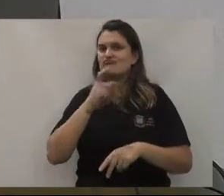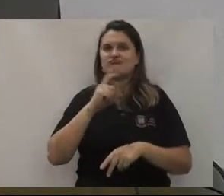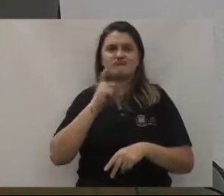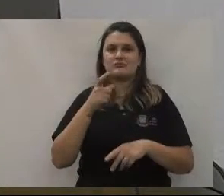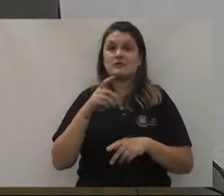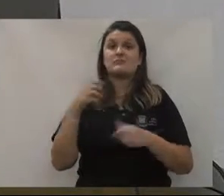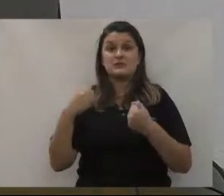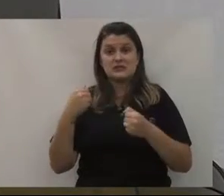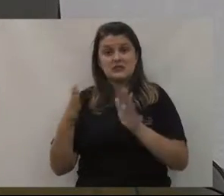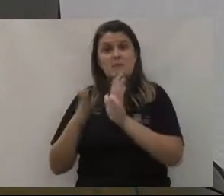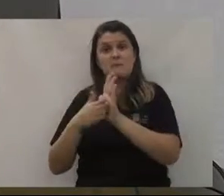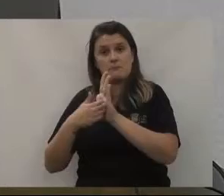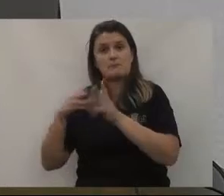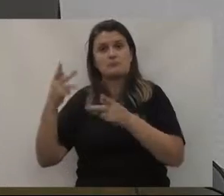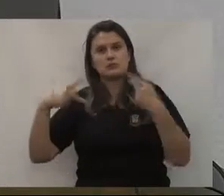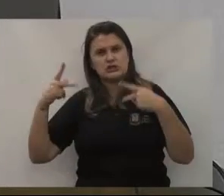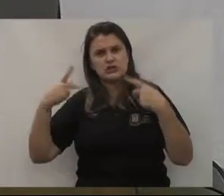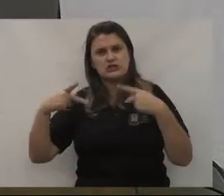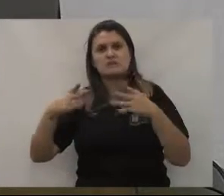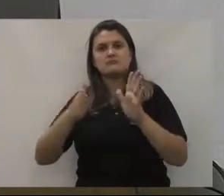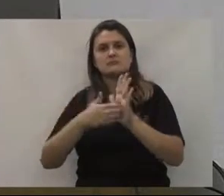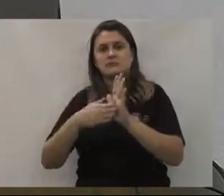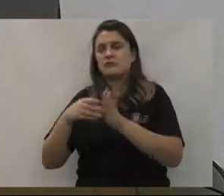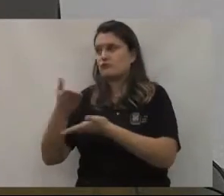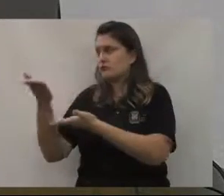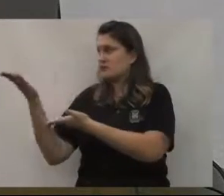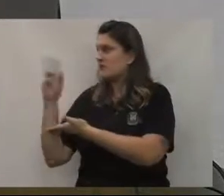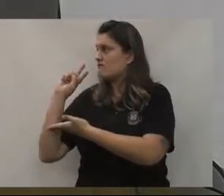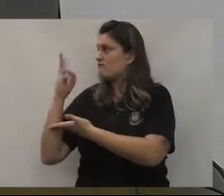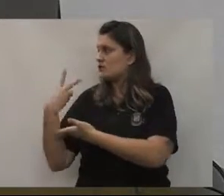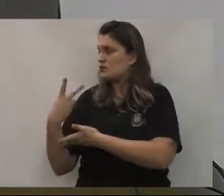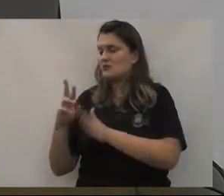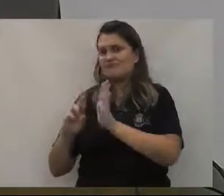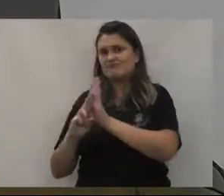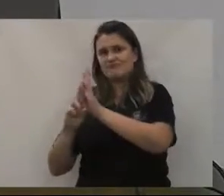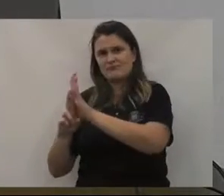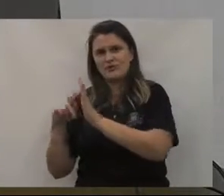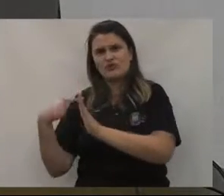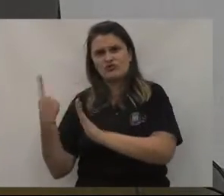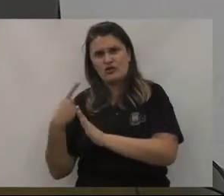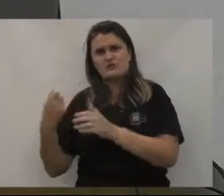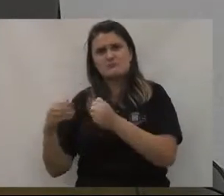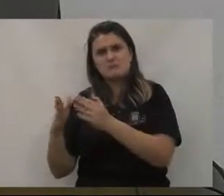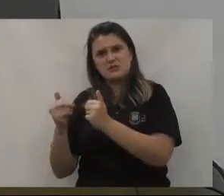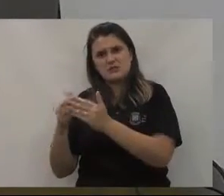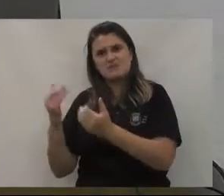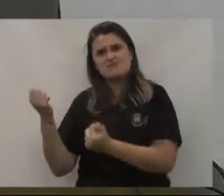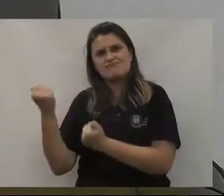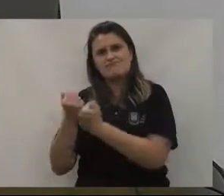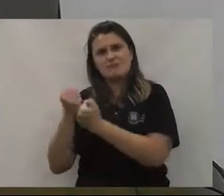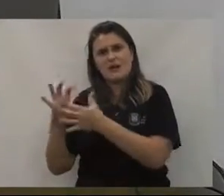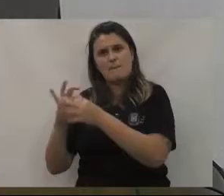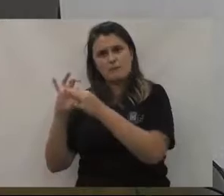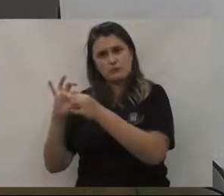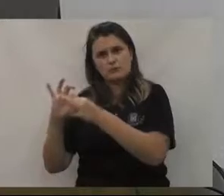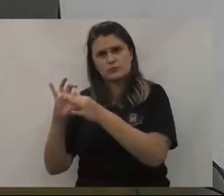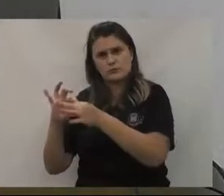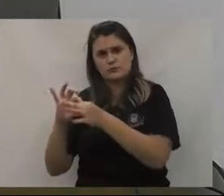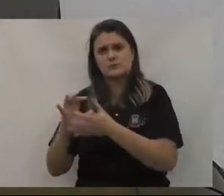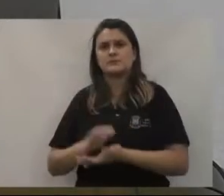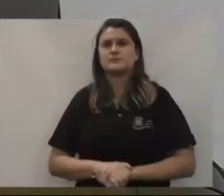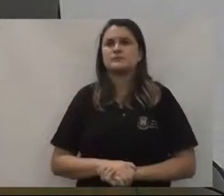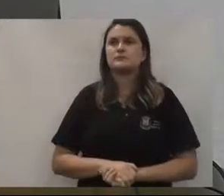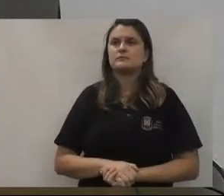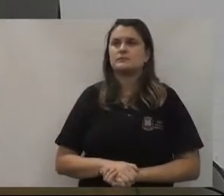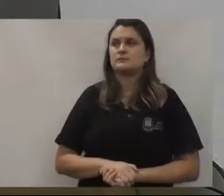Tem que partir da parte política. E os senhores são nossos representantes, nós estamos cobrando. Me desculpem se eu ofendi alguém. Muito obrigado,